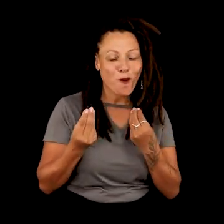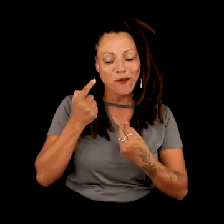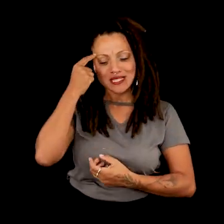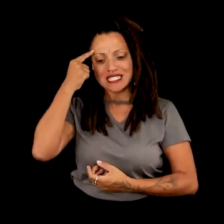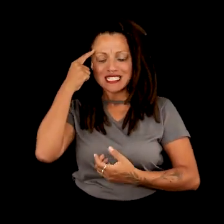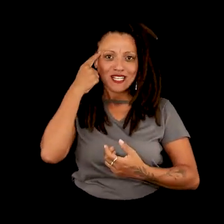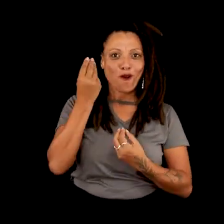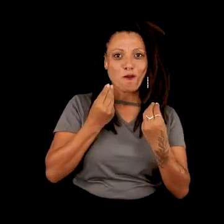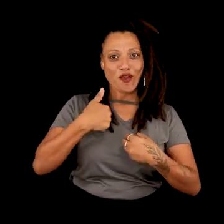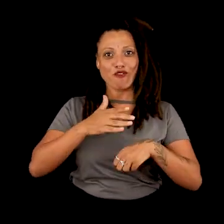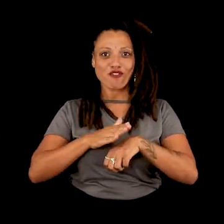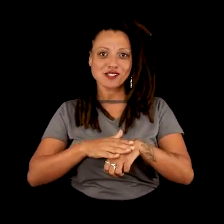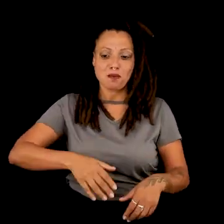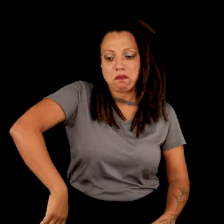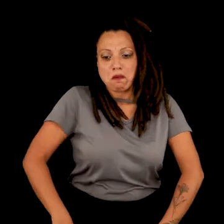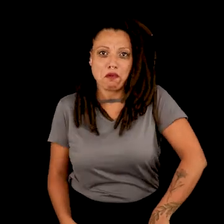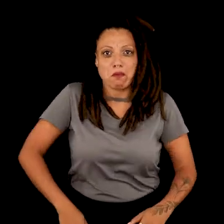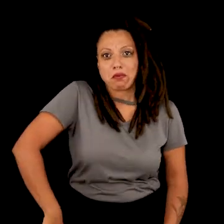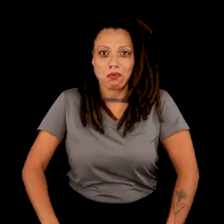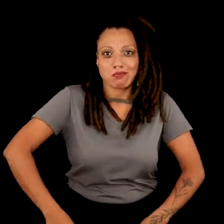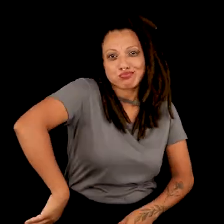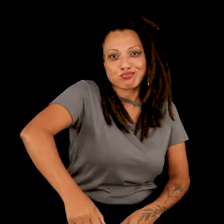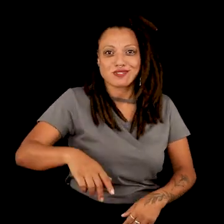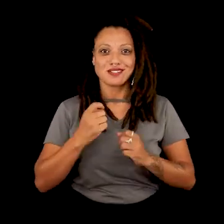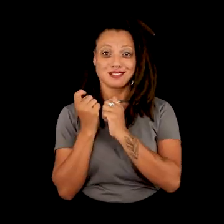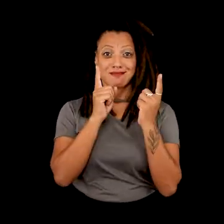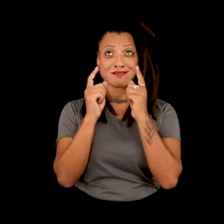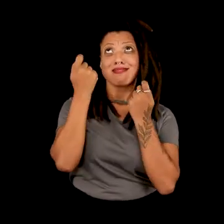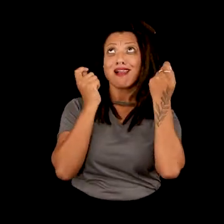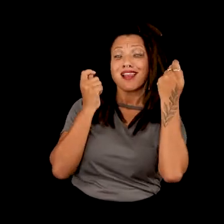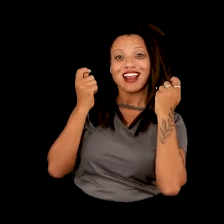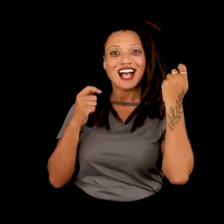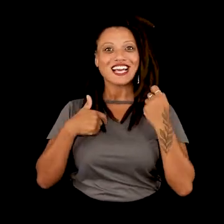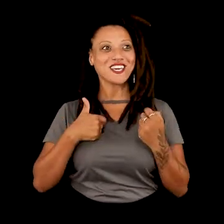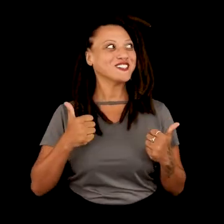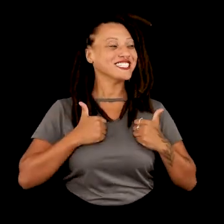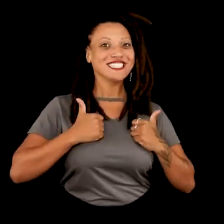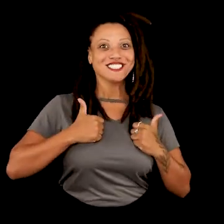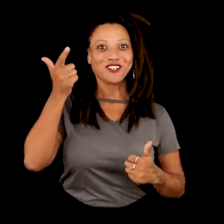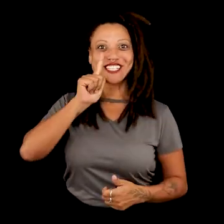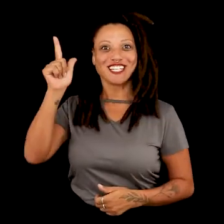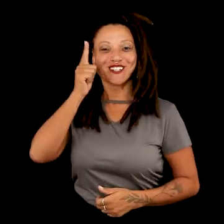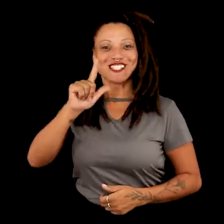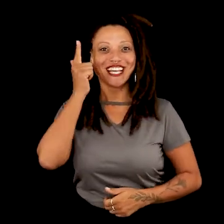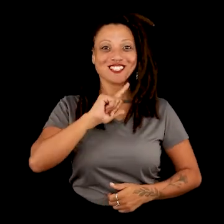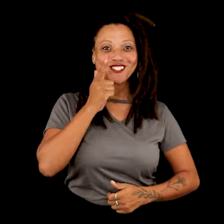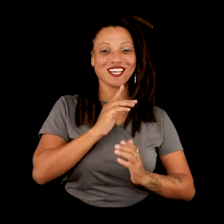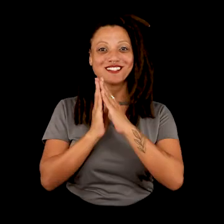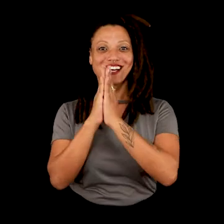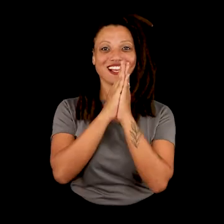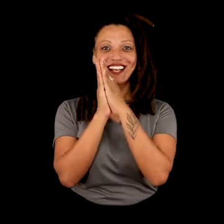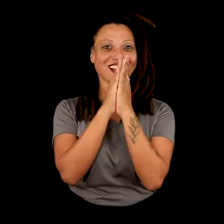faz? Eu fazia assim aqui, balançava, aí ela balançava a mão assim, pô, tô arrasando de bonequeira aqui, pô, me sentindo o próprio